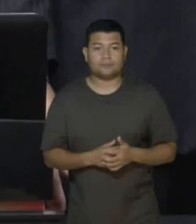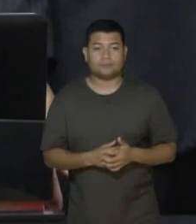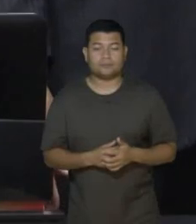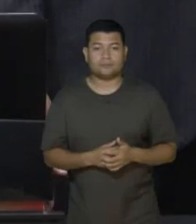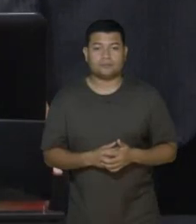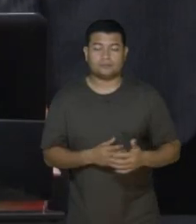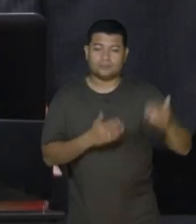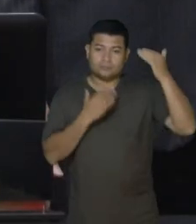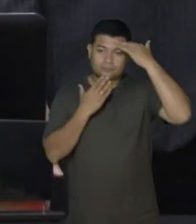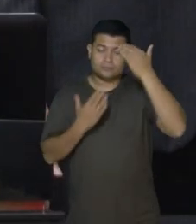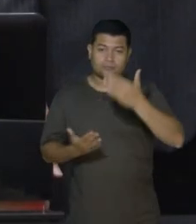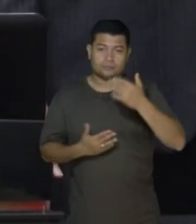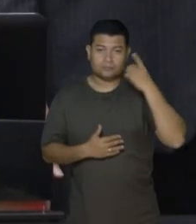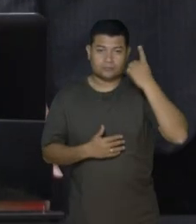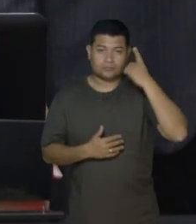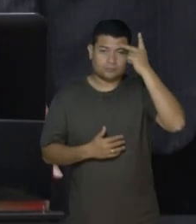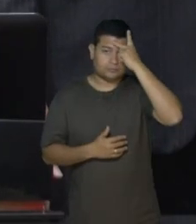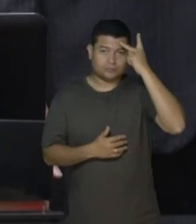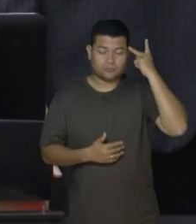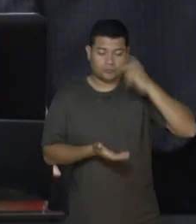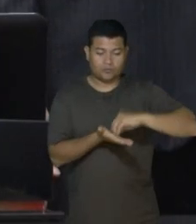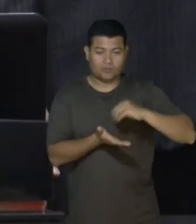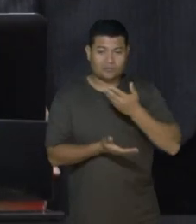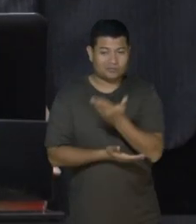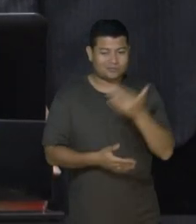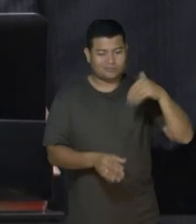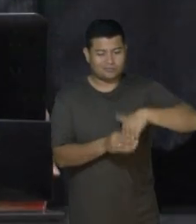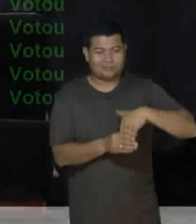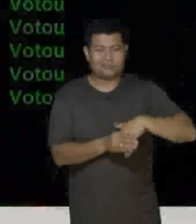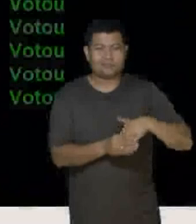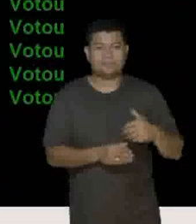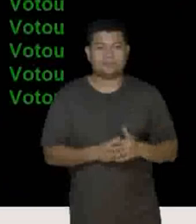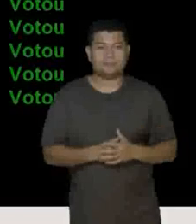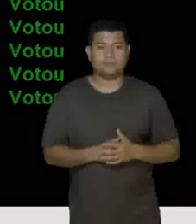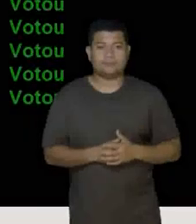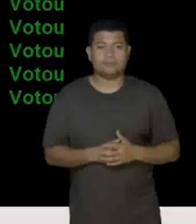Excelência não exerceu ainda seu direito de voto.